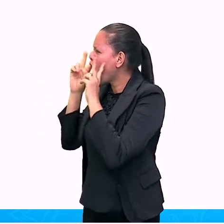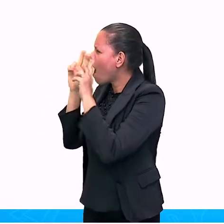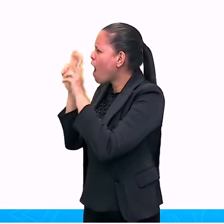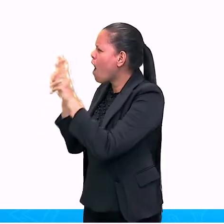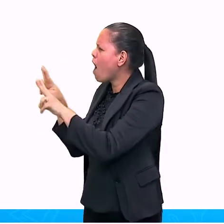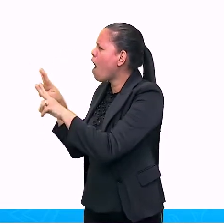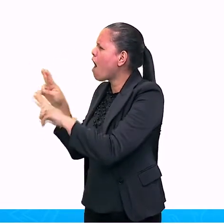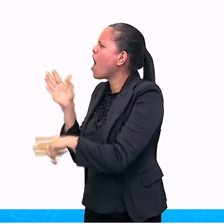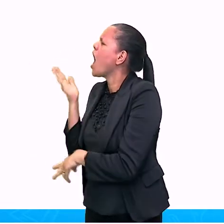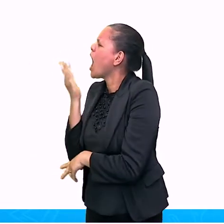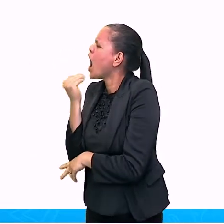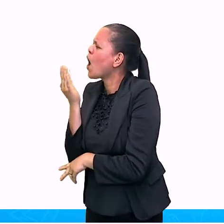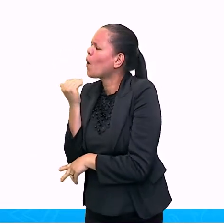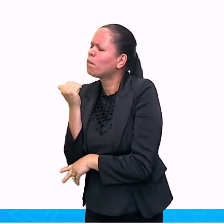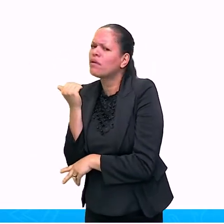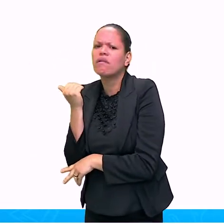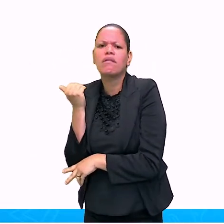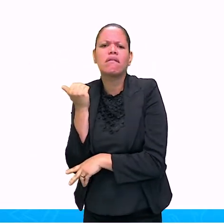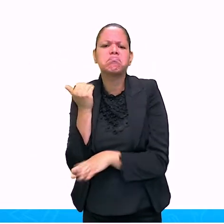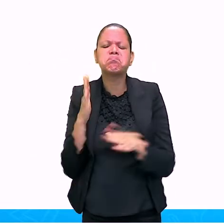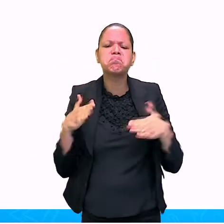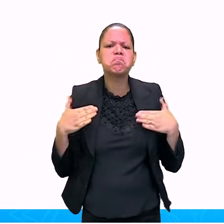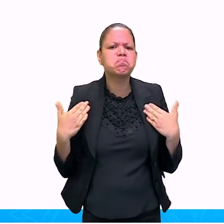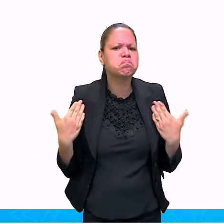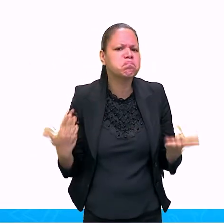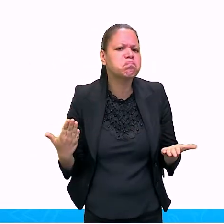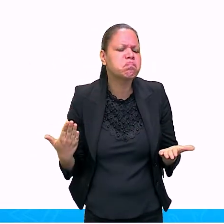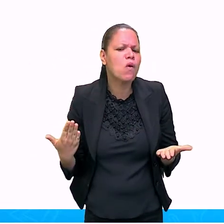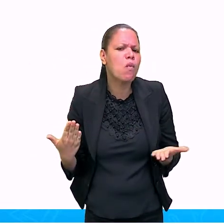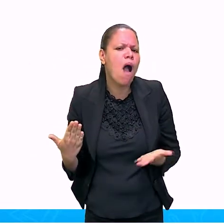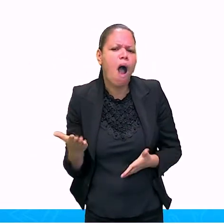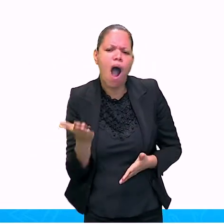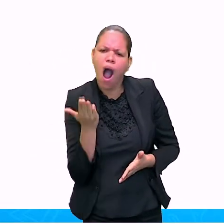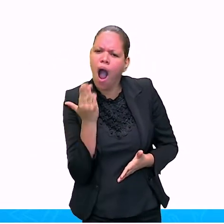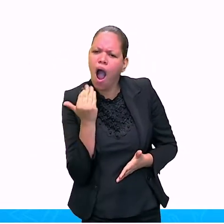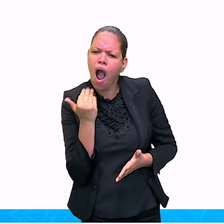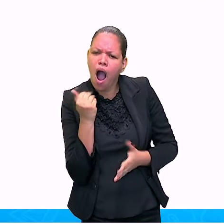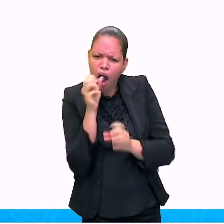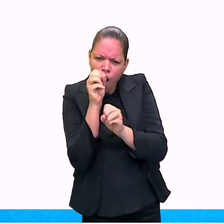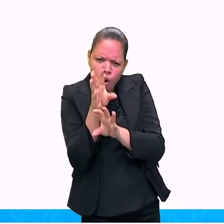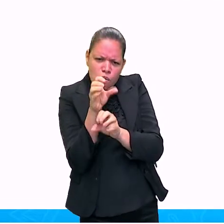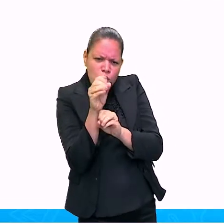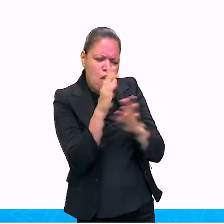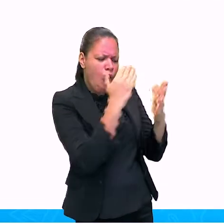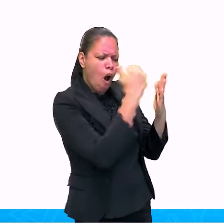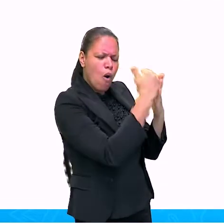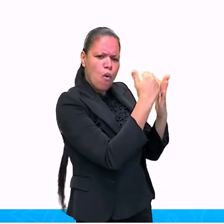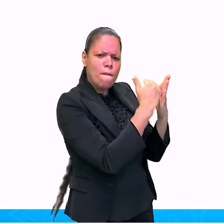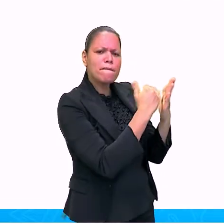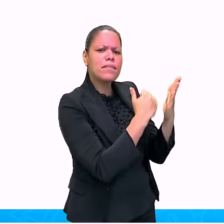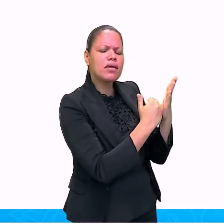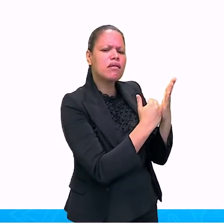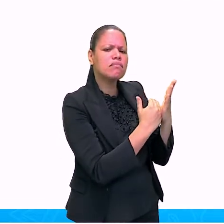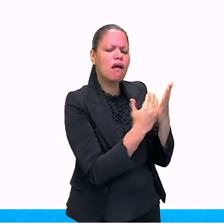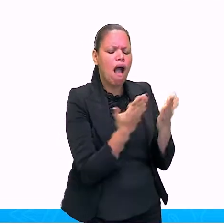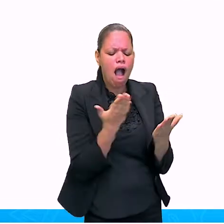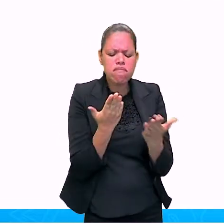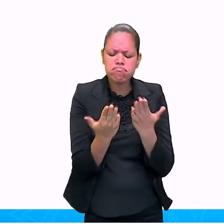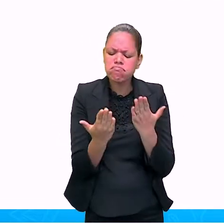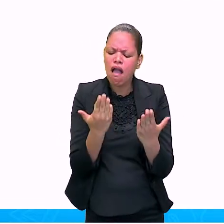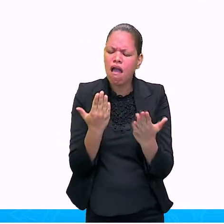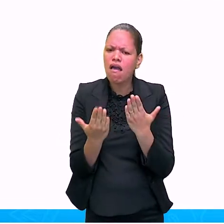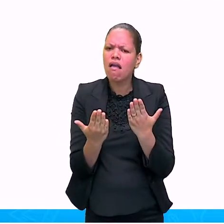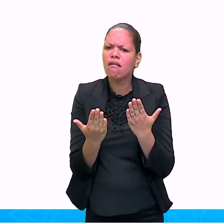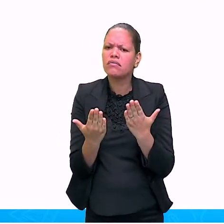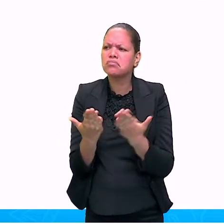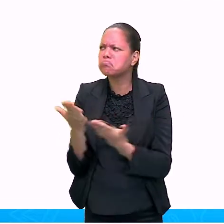né, qual alimento, qual culinária que parece aqui com o nosso Brasil? Parece muito com a feijoada,